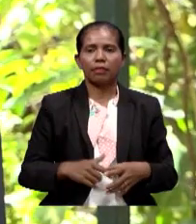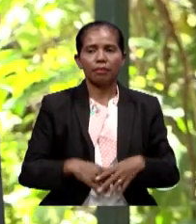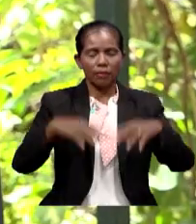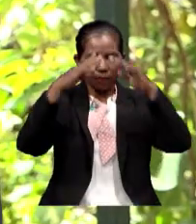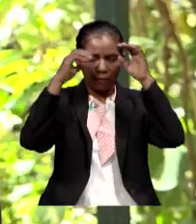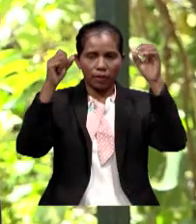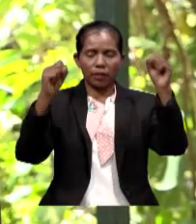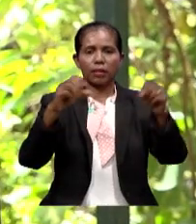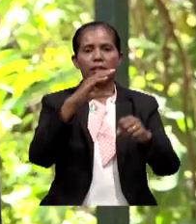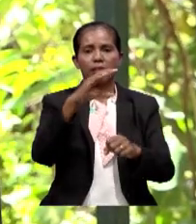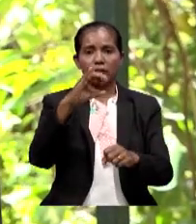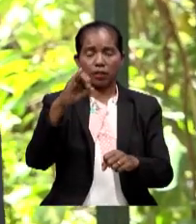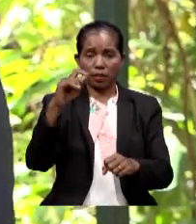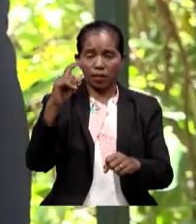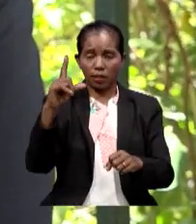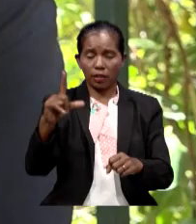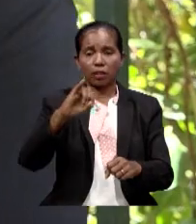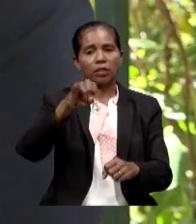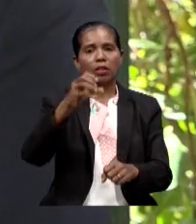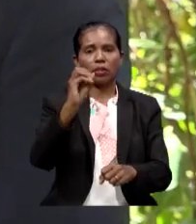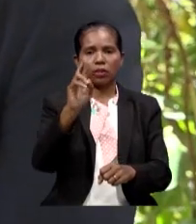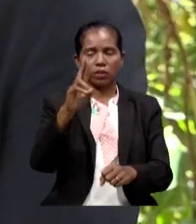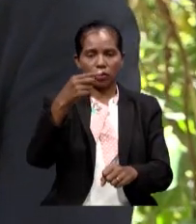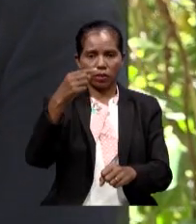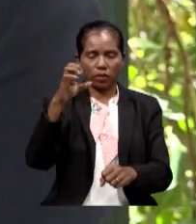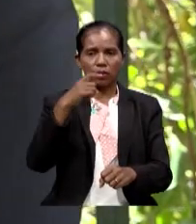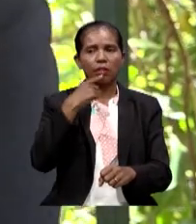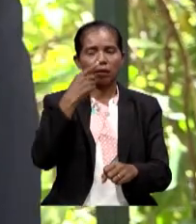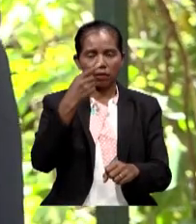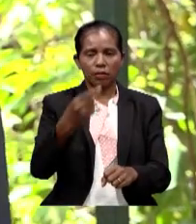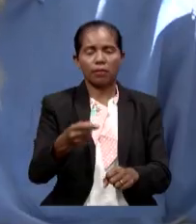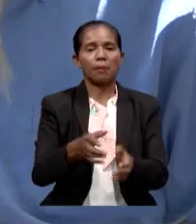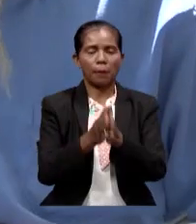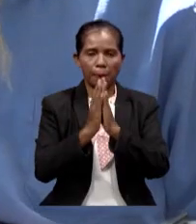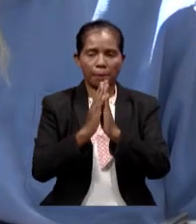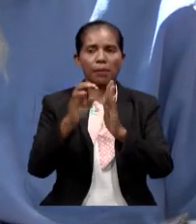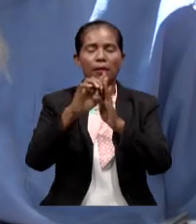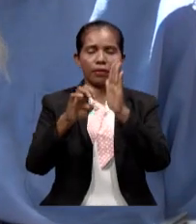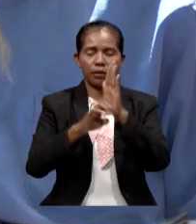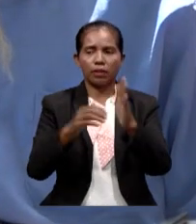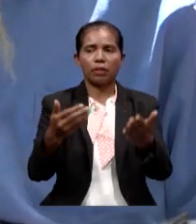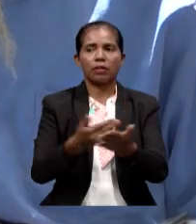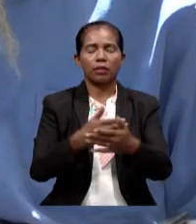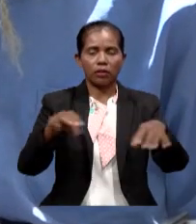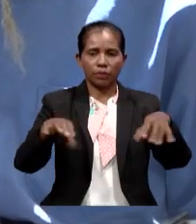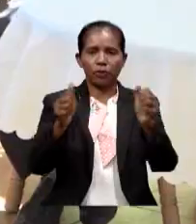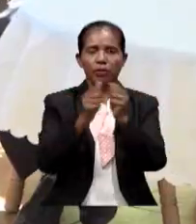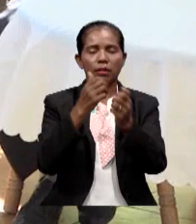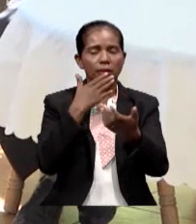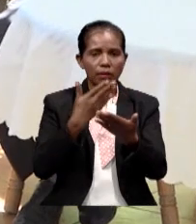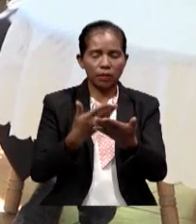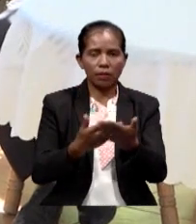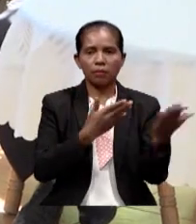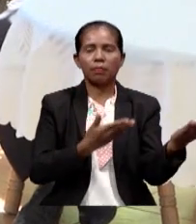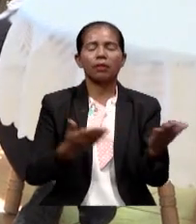presidente Câmara Comércio Indústria Timor Leste Jorge Manuel de Araújo Serrano suba estrutura fon atau servisu hodiak nune